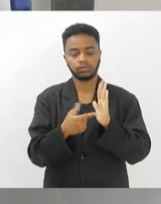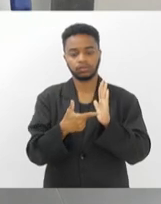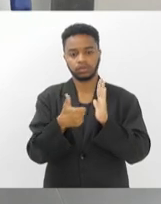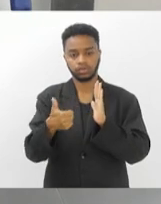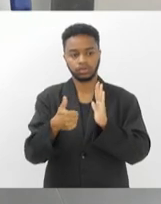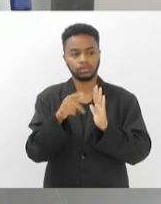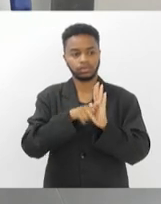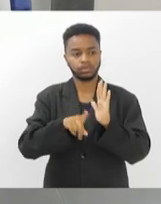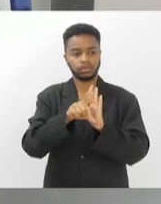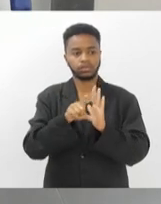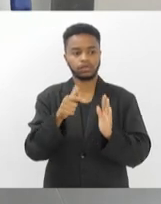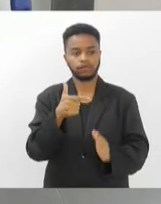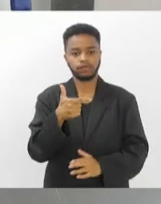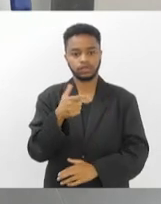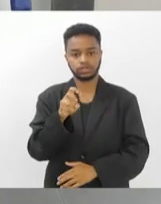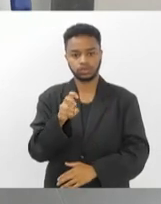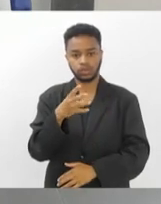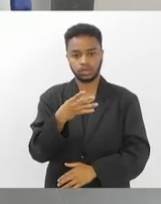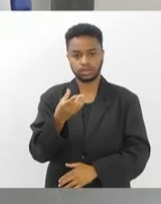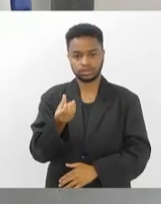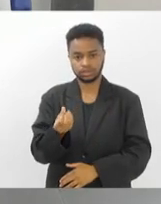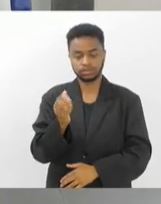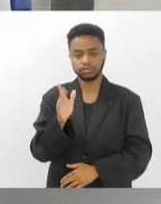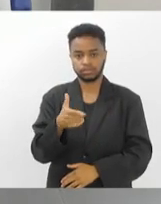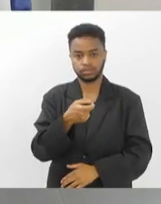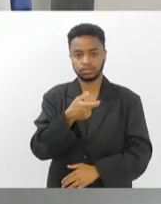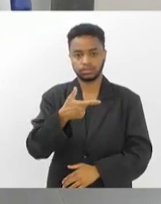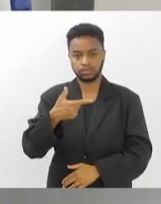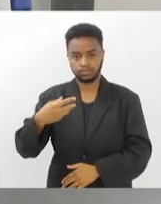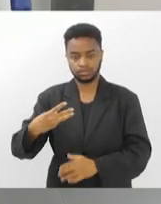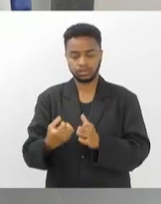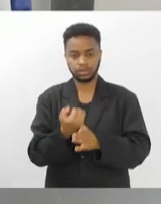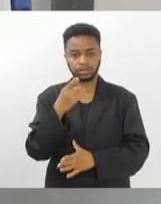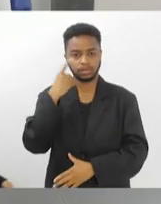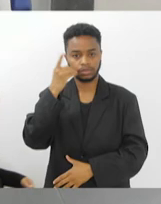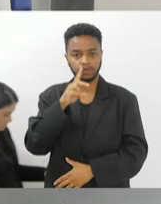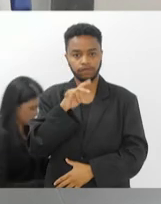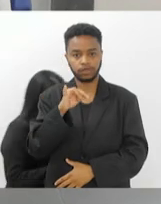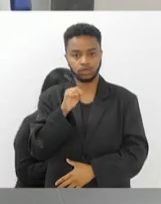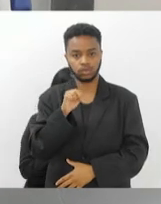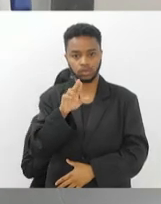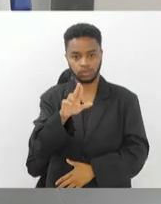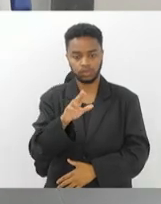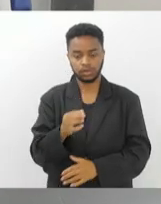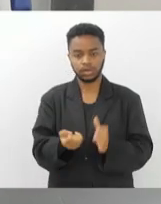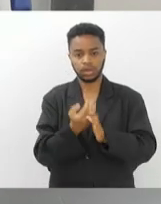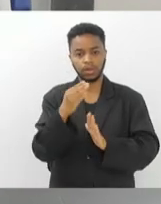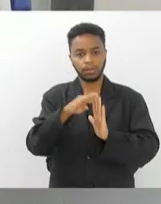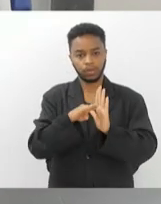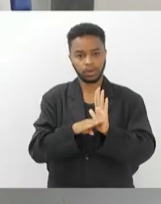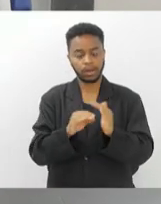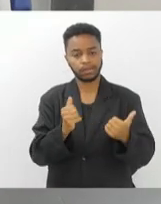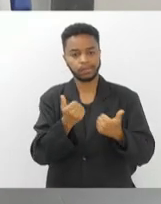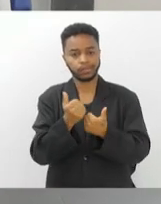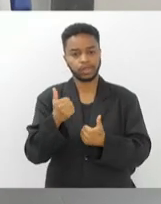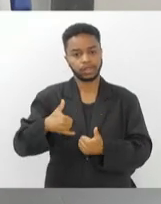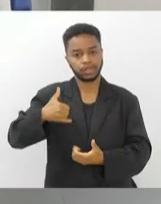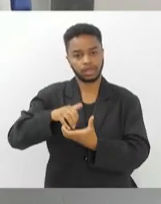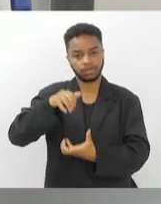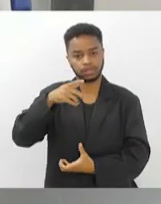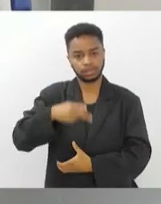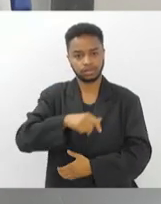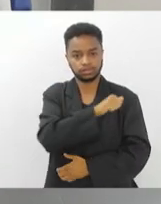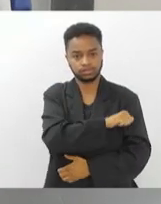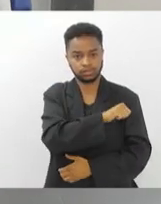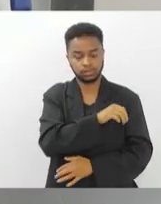lei 2546 de 2023, de autoria do deputado Vitor Júnior, que institui o programa assistencial de idosos no âmbito do Estado do Rio de